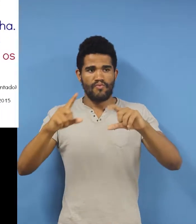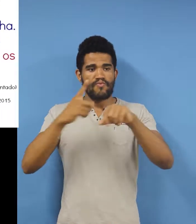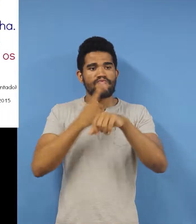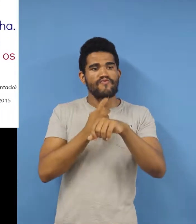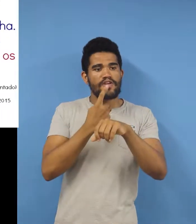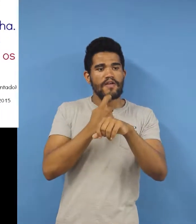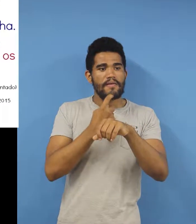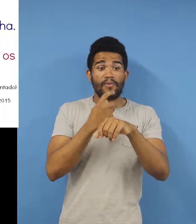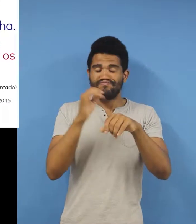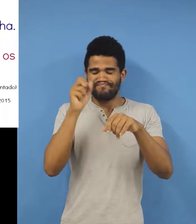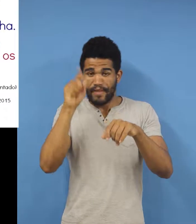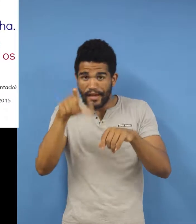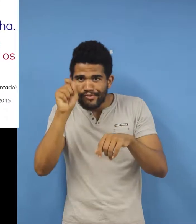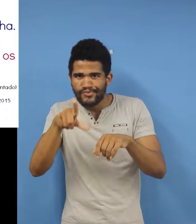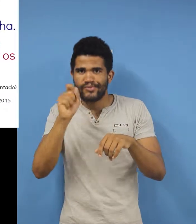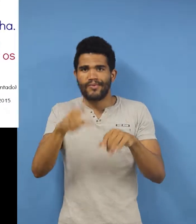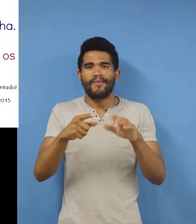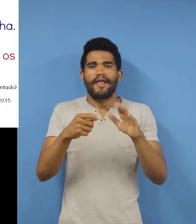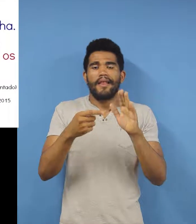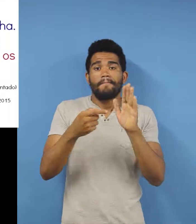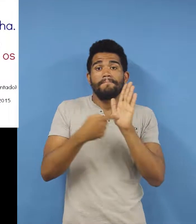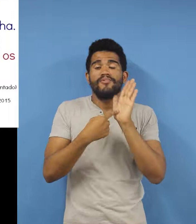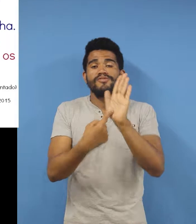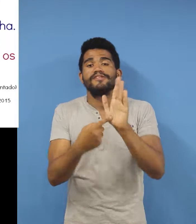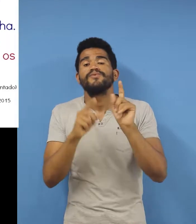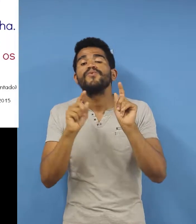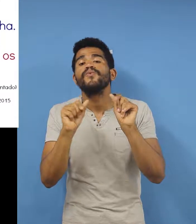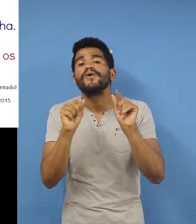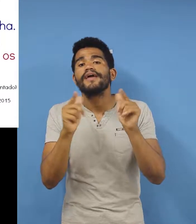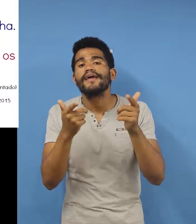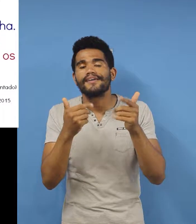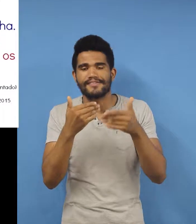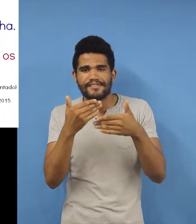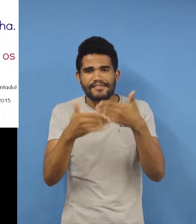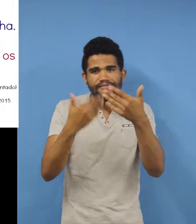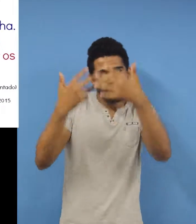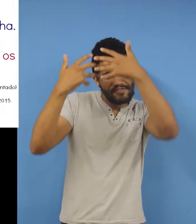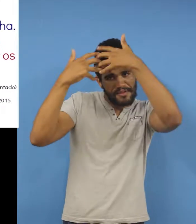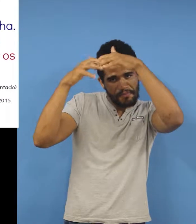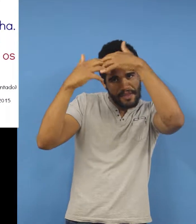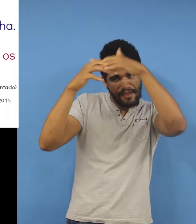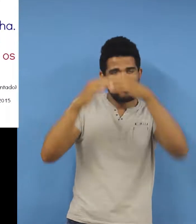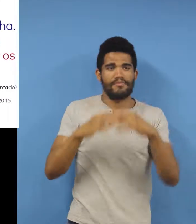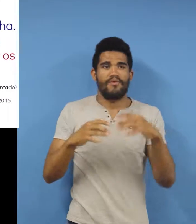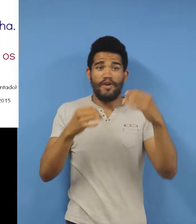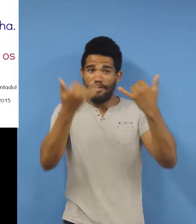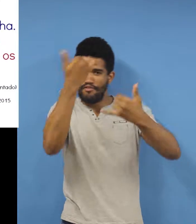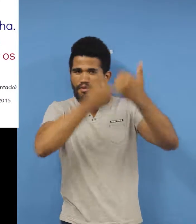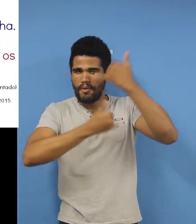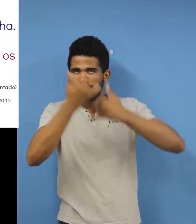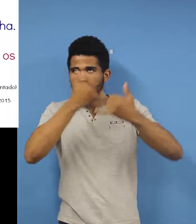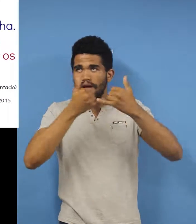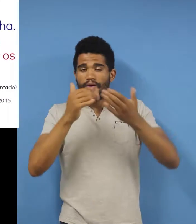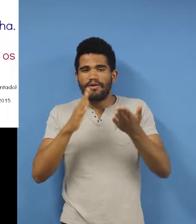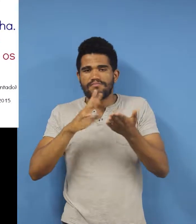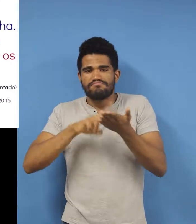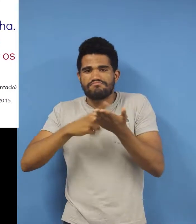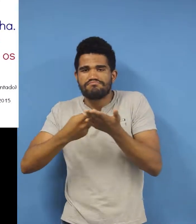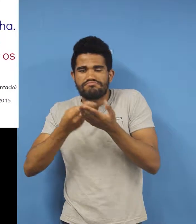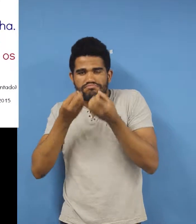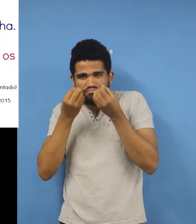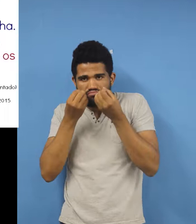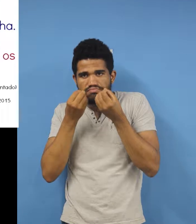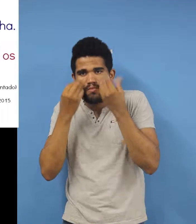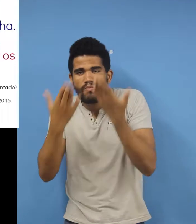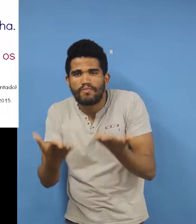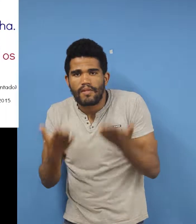que ela está refletindo sobre o que ela acabou de apresentar? Preste atenção, ó. Ela está interpretando, ela está desenvolvendo. Desenvolvendo é